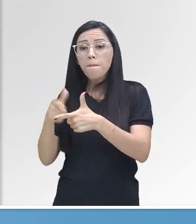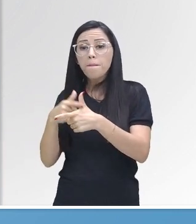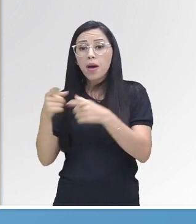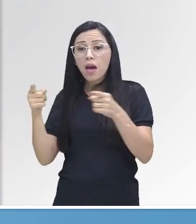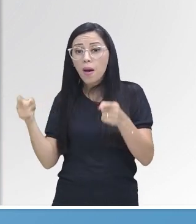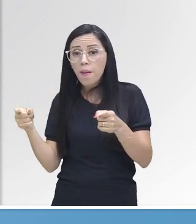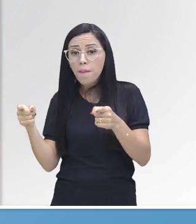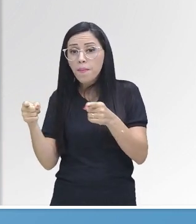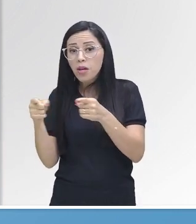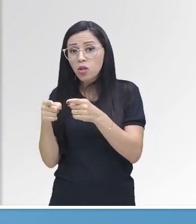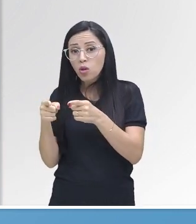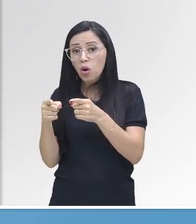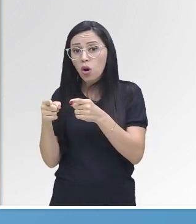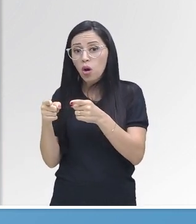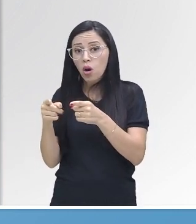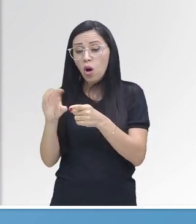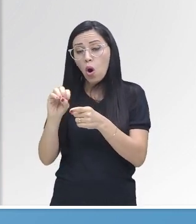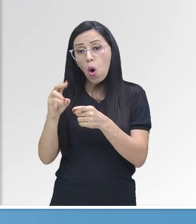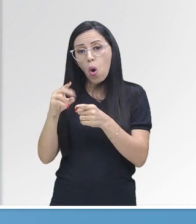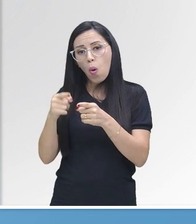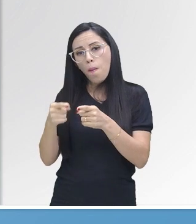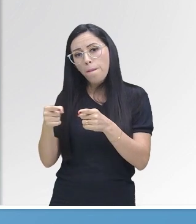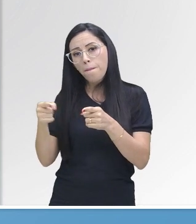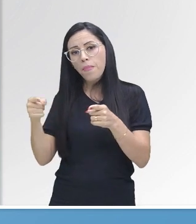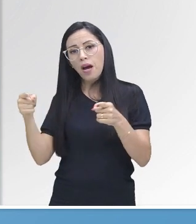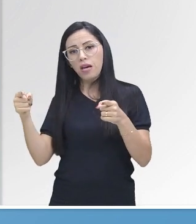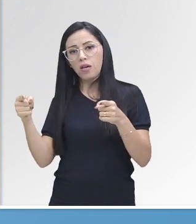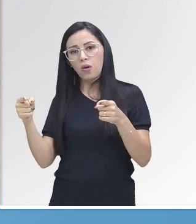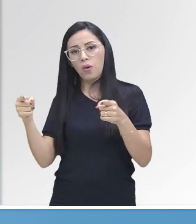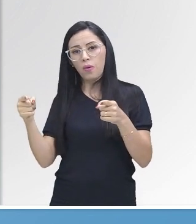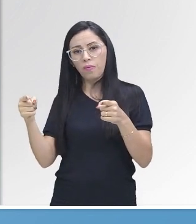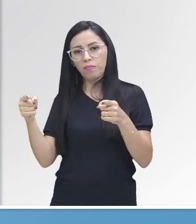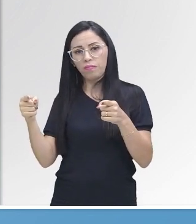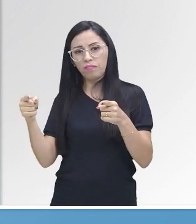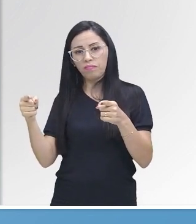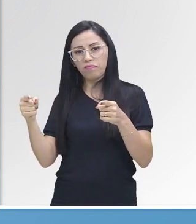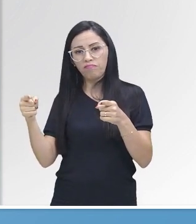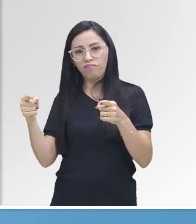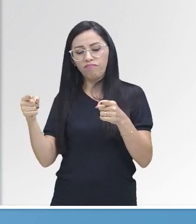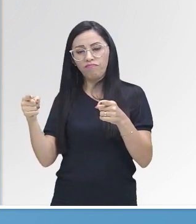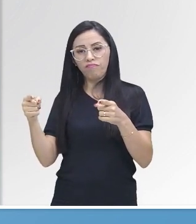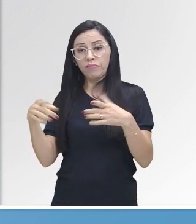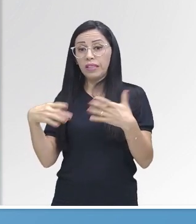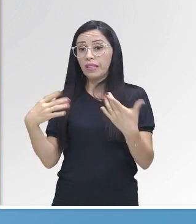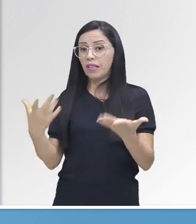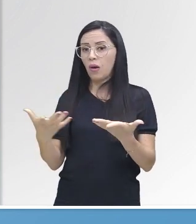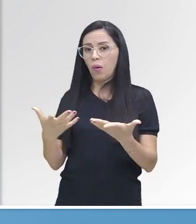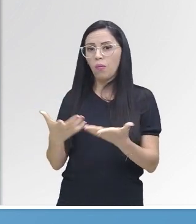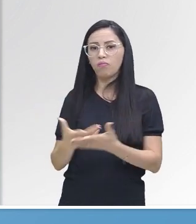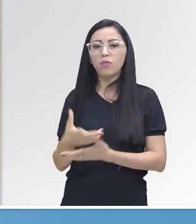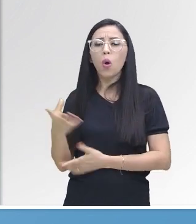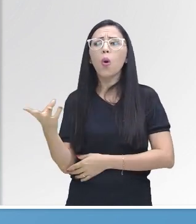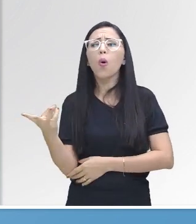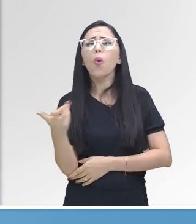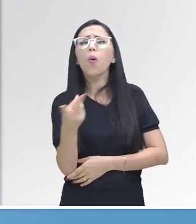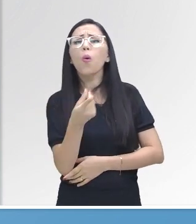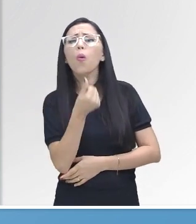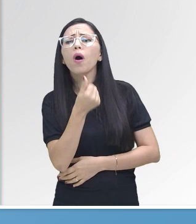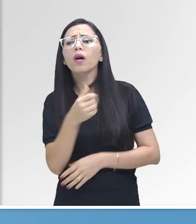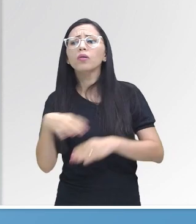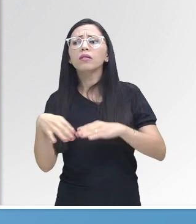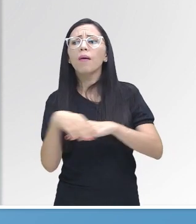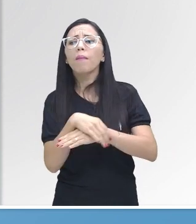ou maior, né? Quanto a uma quantidade, não tem uma quantidade definida, né? Não é 20 para cada